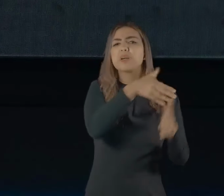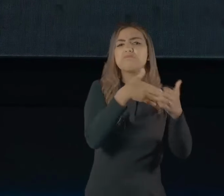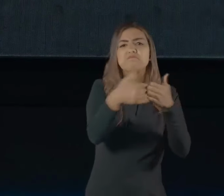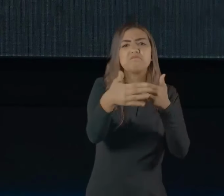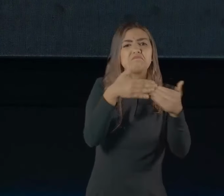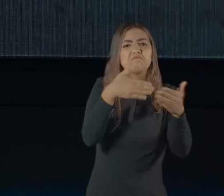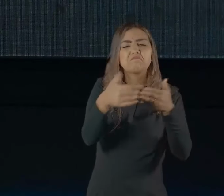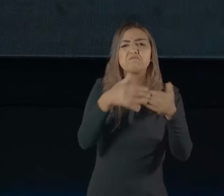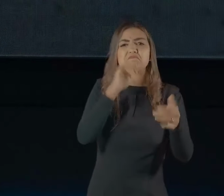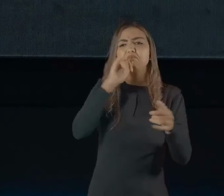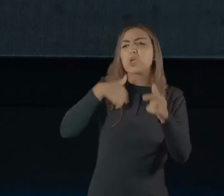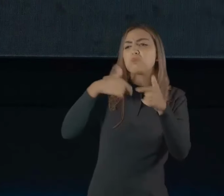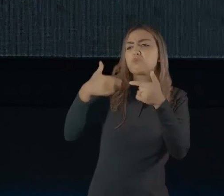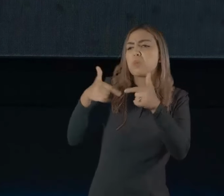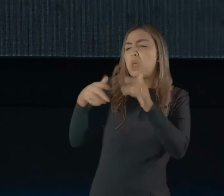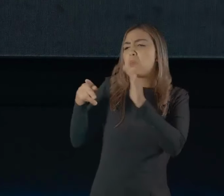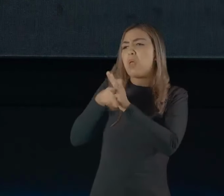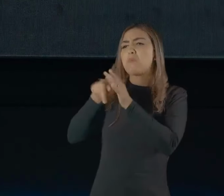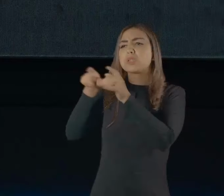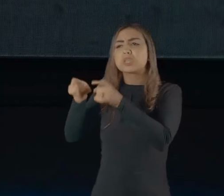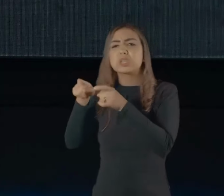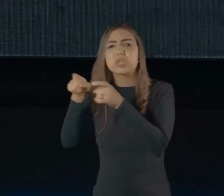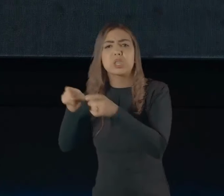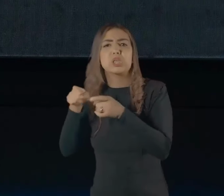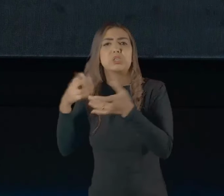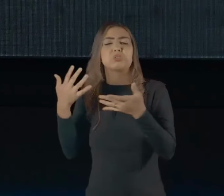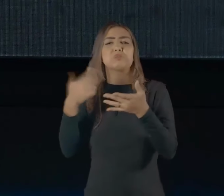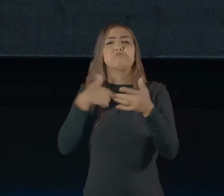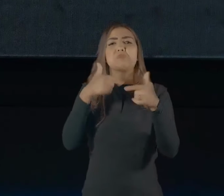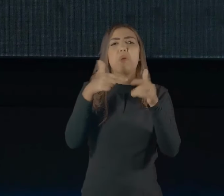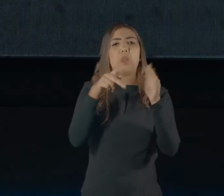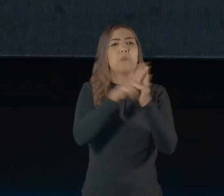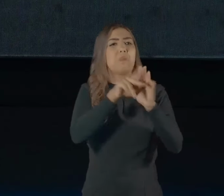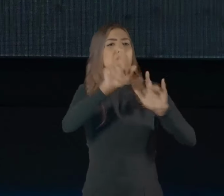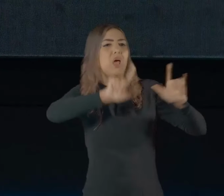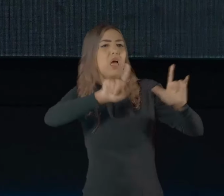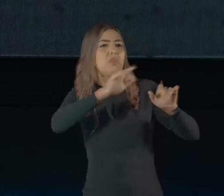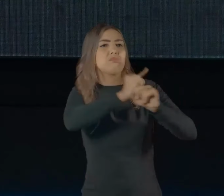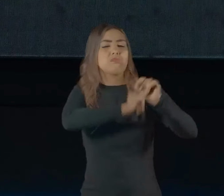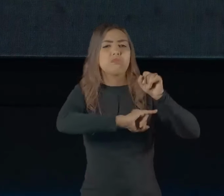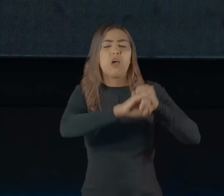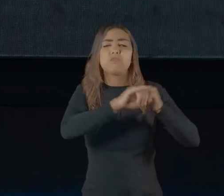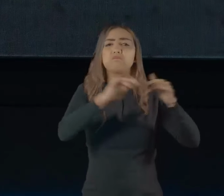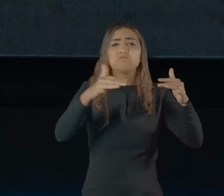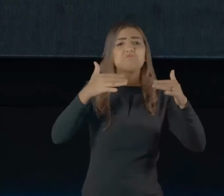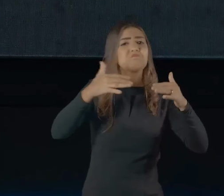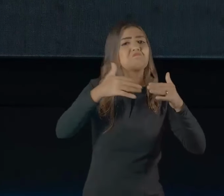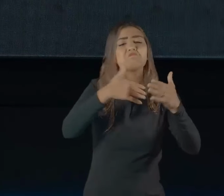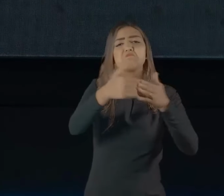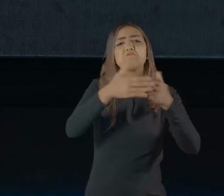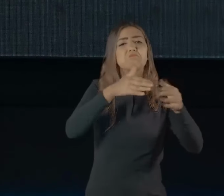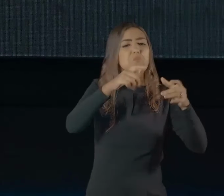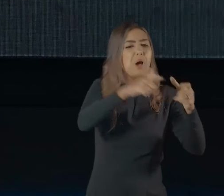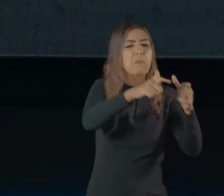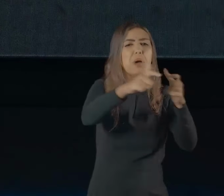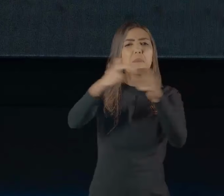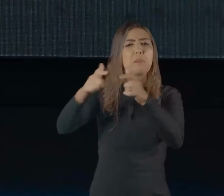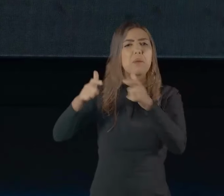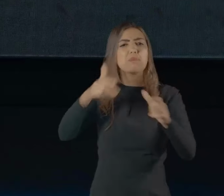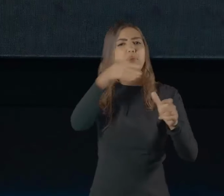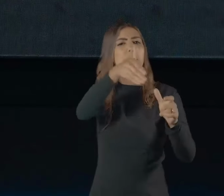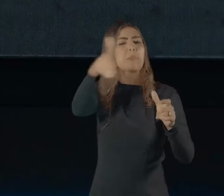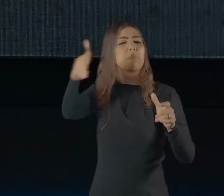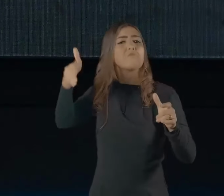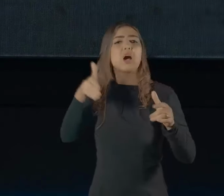se é industrial, se é na mídia social, não importa. Se ouvires, virão todas